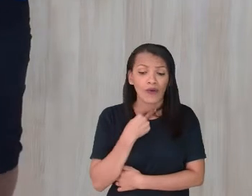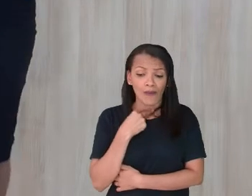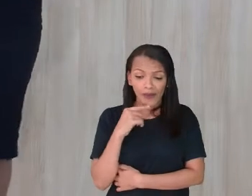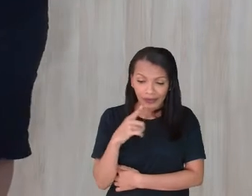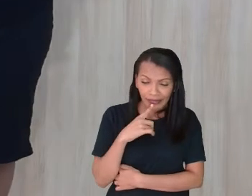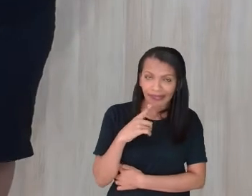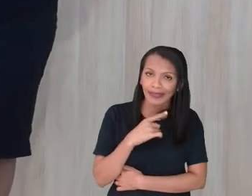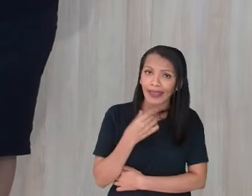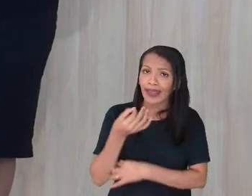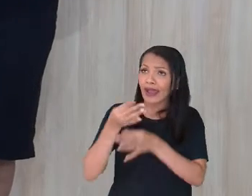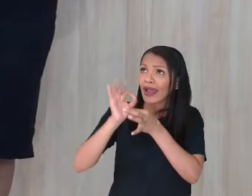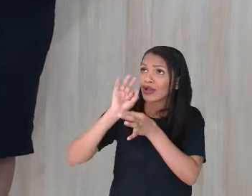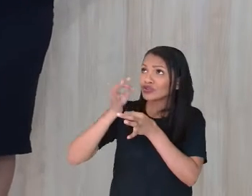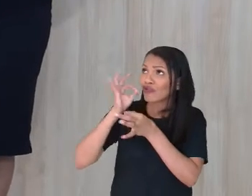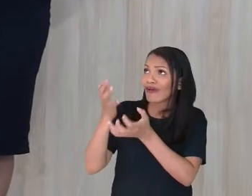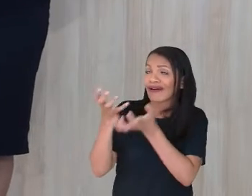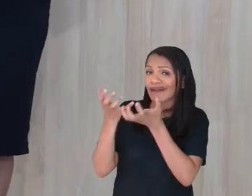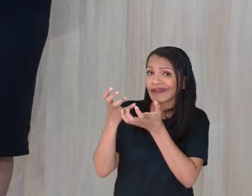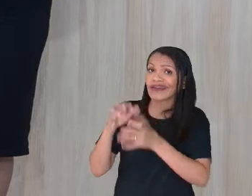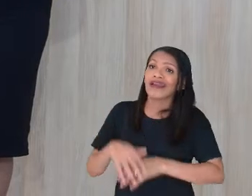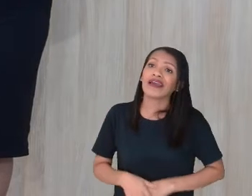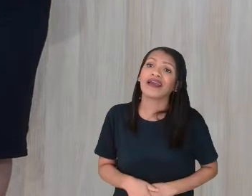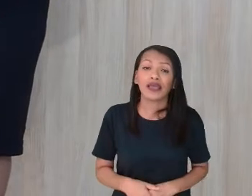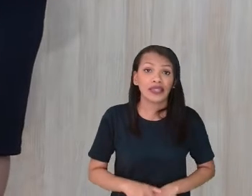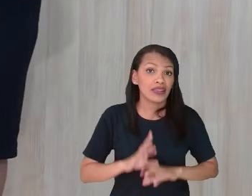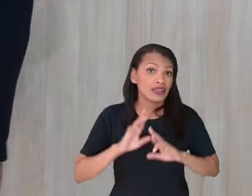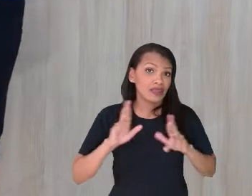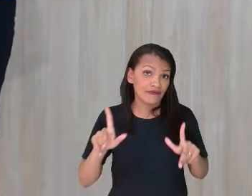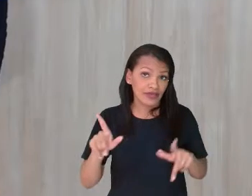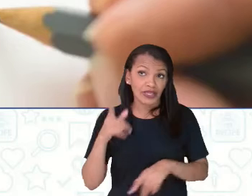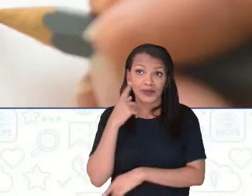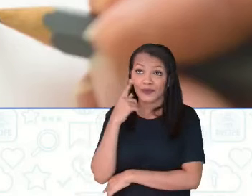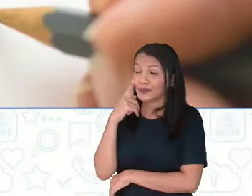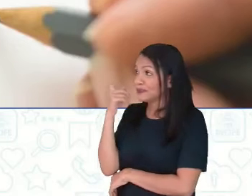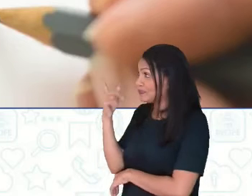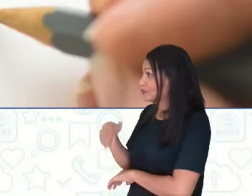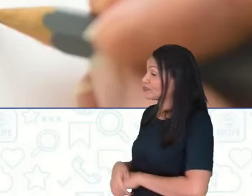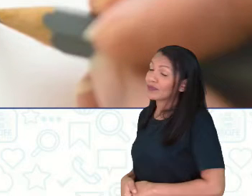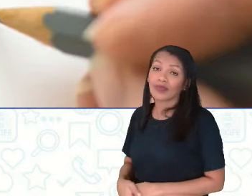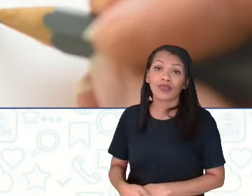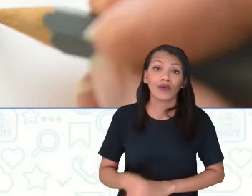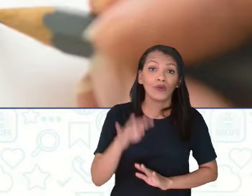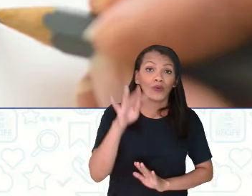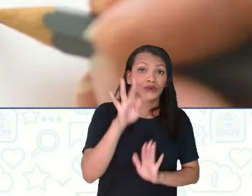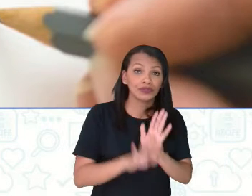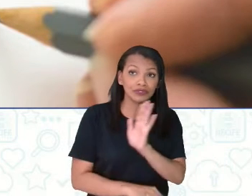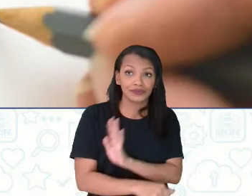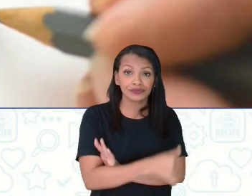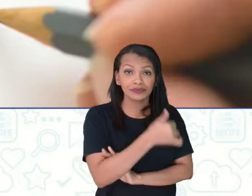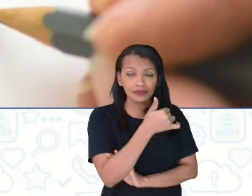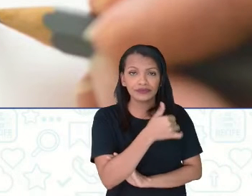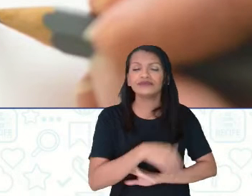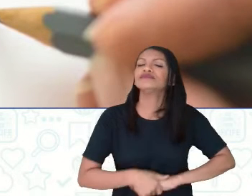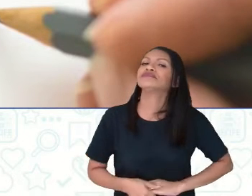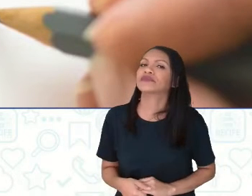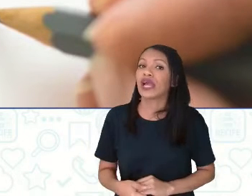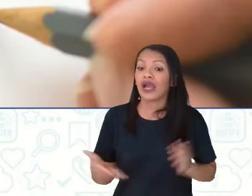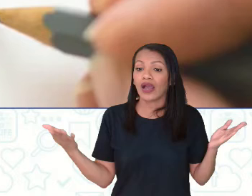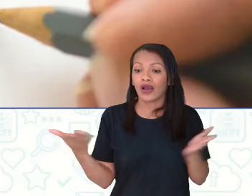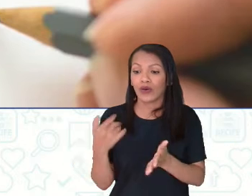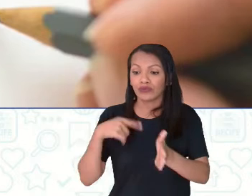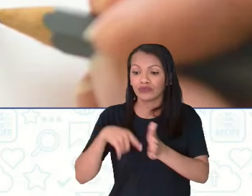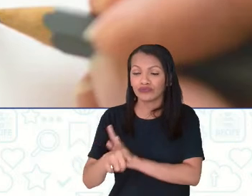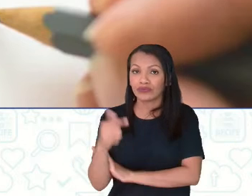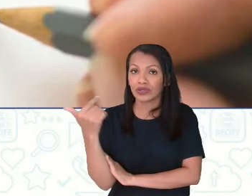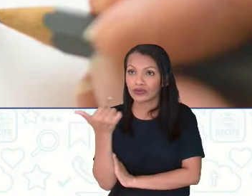deseja. Que é diferente da moral do texto 2, né? Ó, o texto 1 é uma fábula, por isso sempre termina